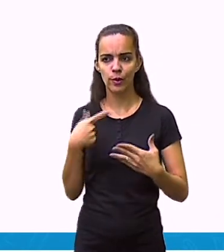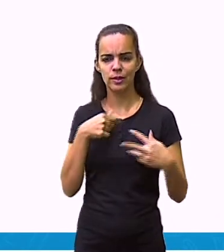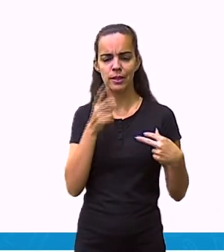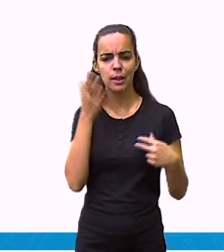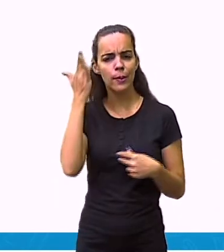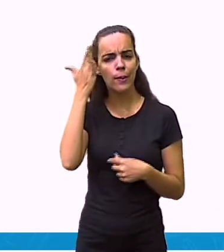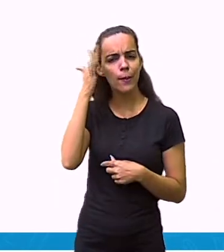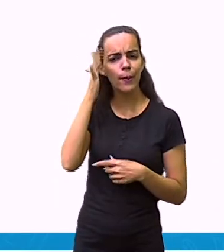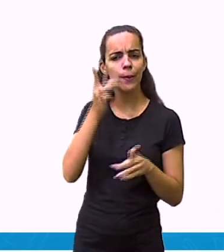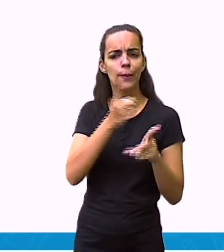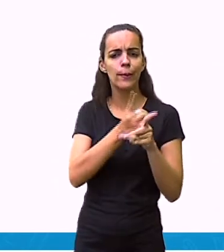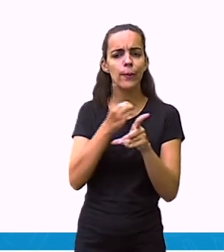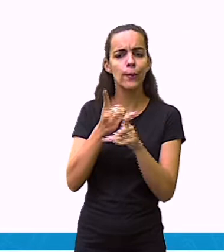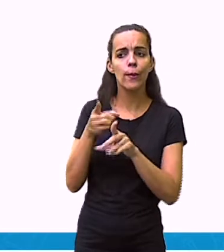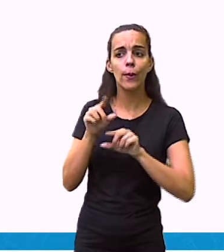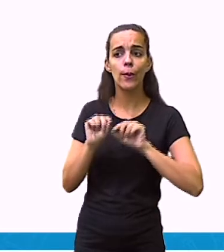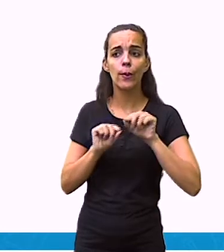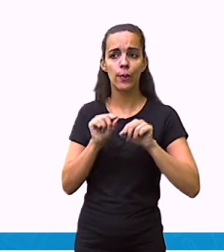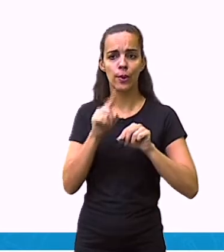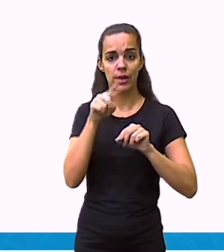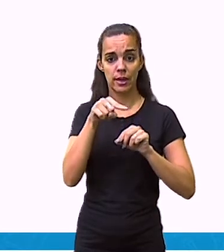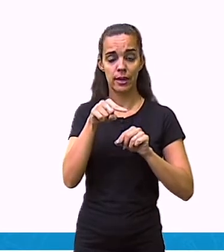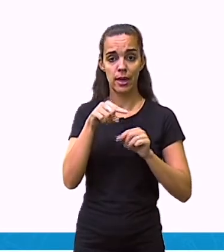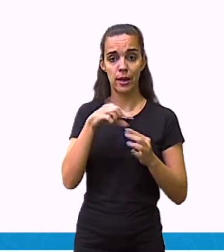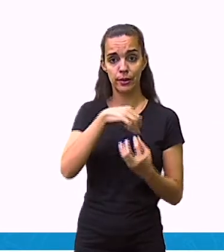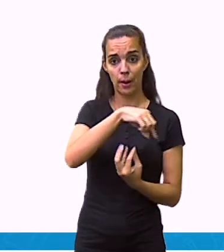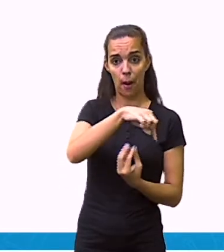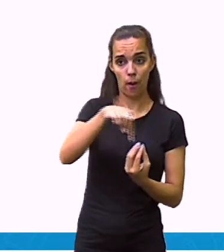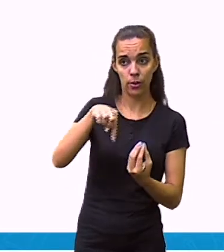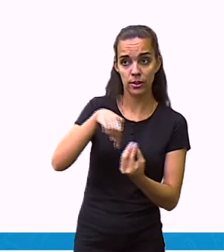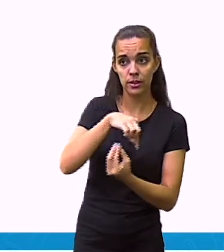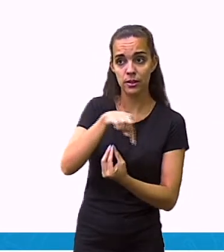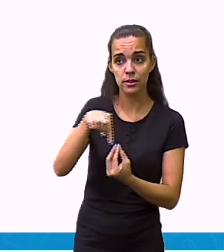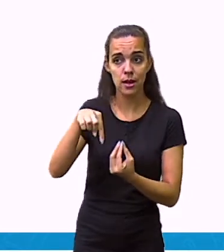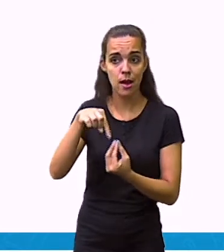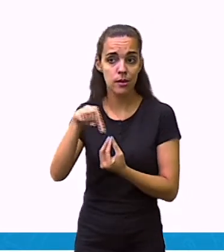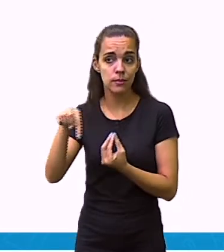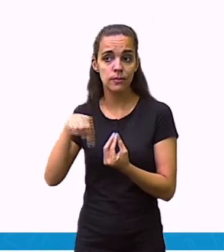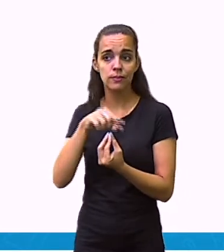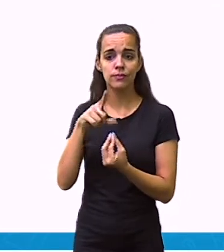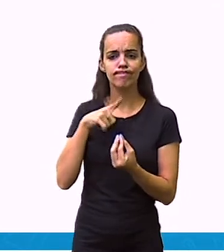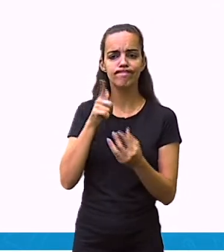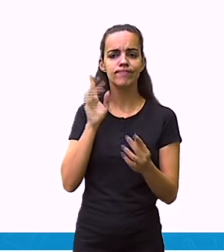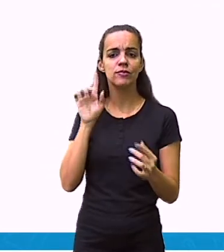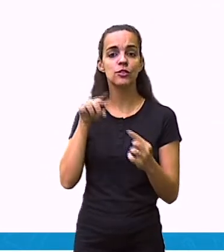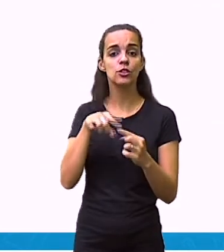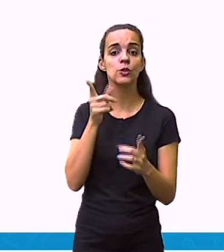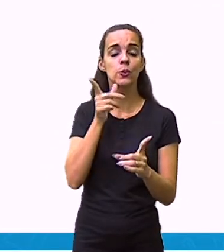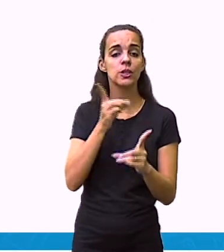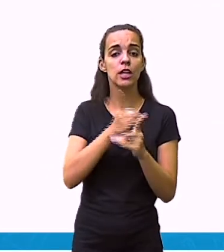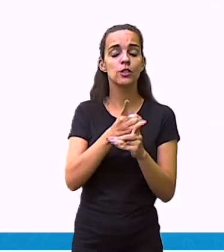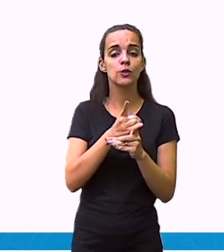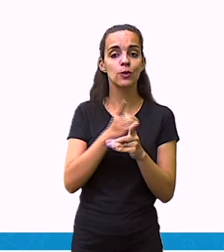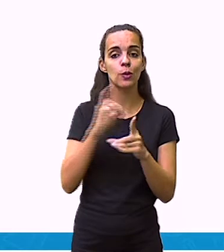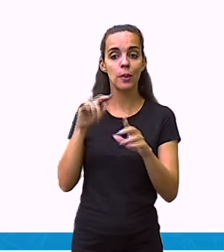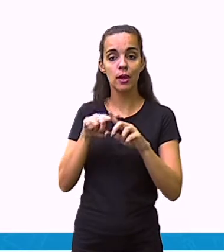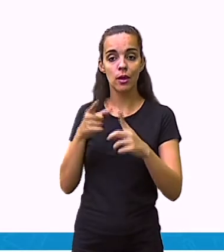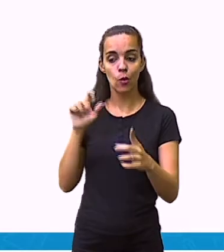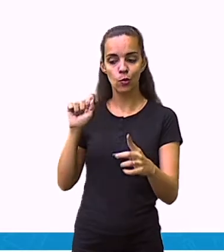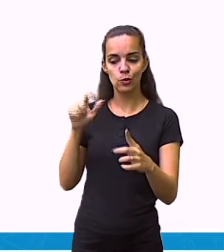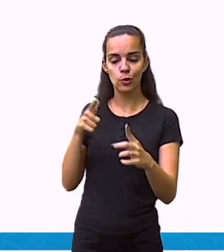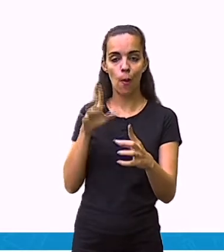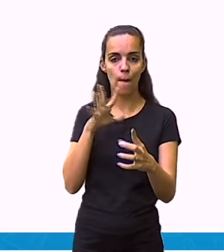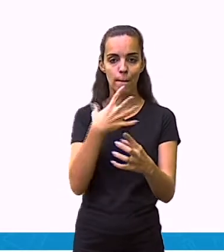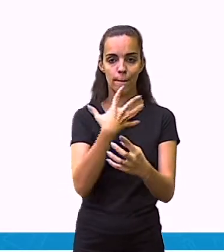podemos identificar, então, que esta faixa iluminada corresponde ao dia. E na faixa de